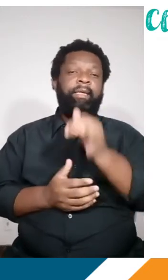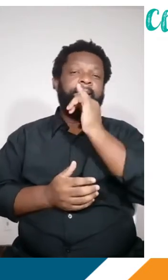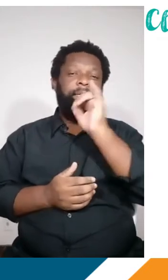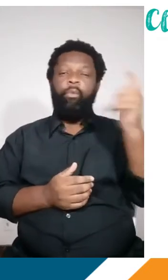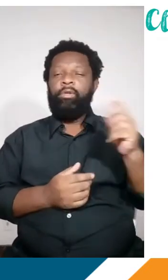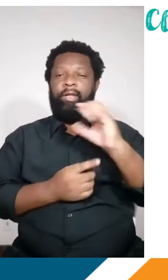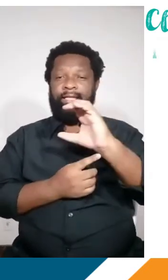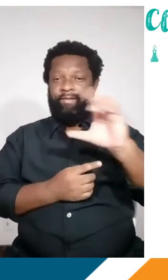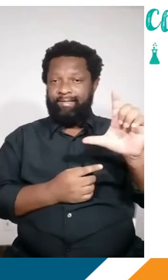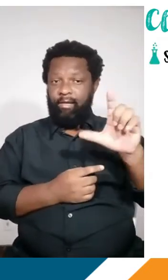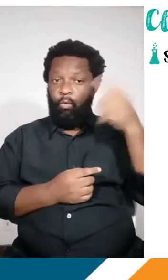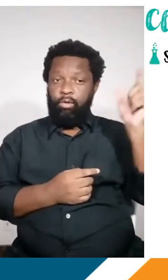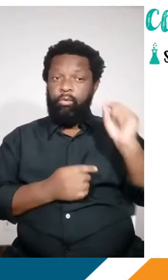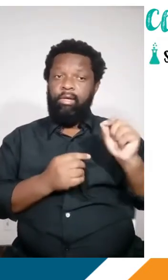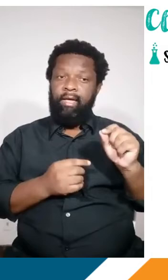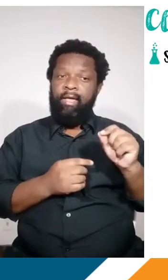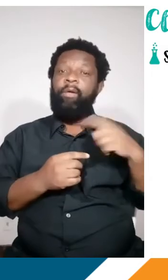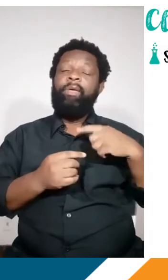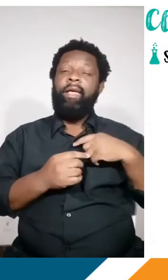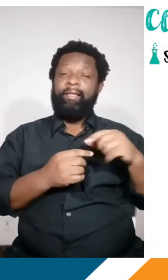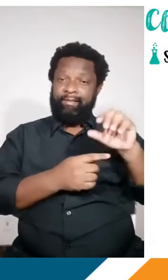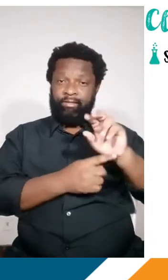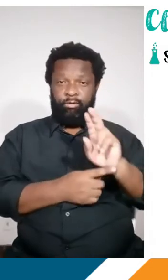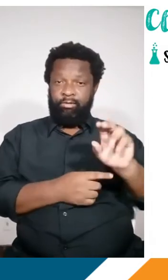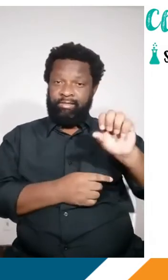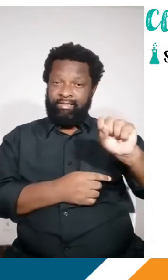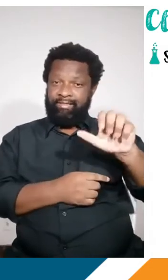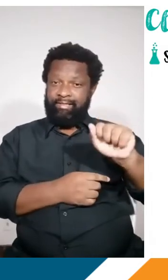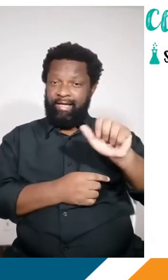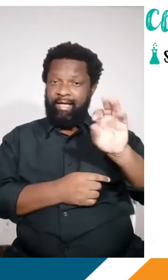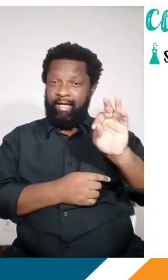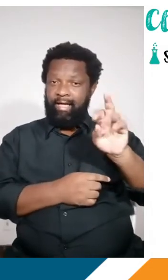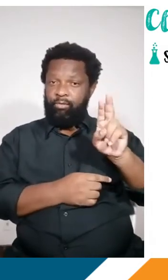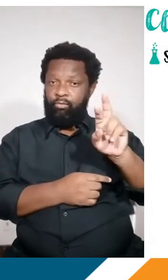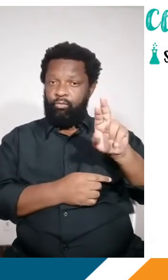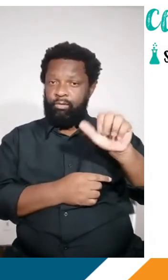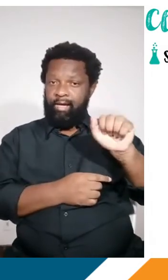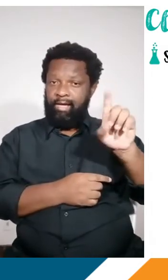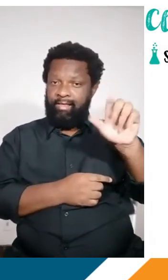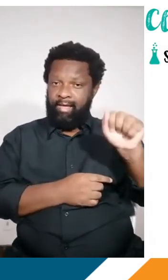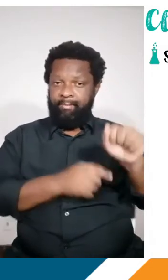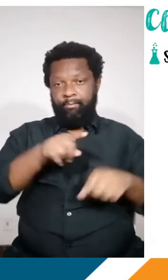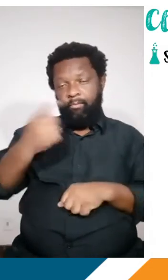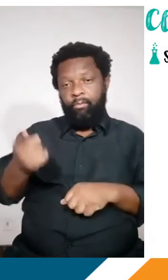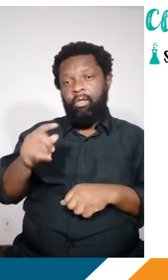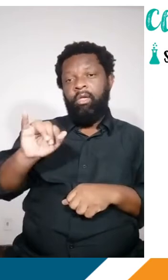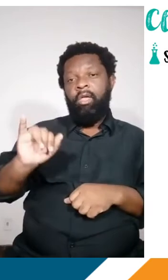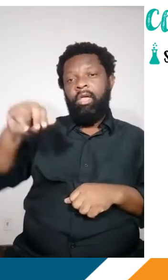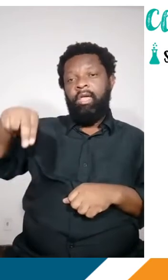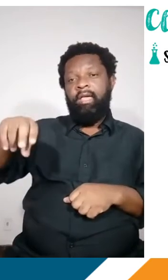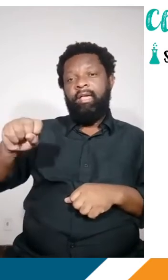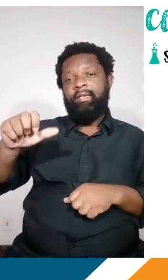Uma outra classificação possível é entre cadeia saturada e insaturada. Deixo a definição para você,